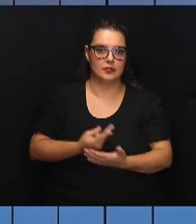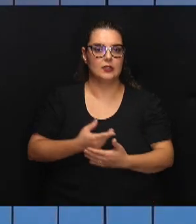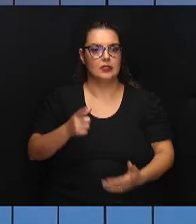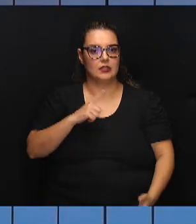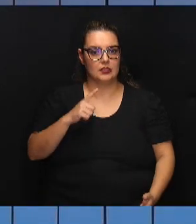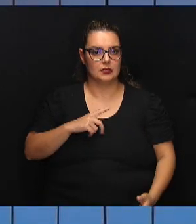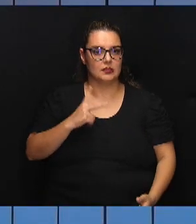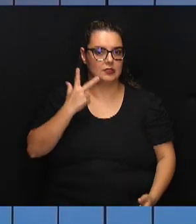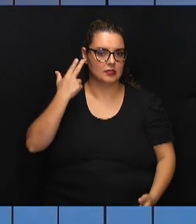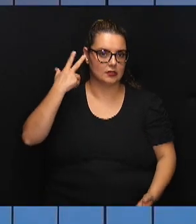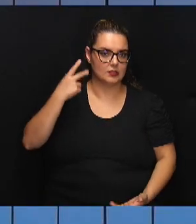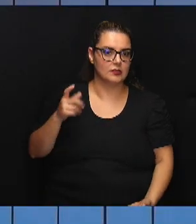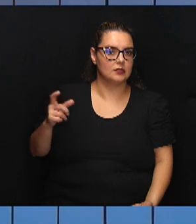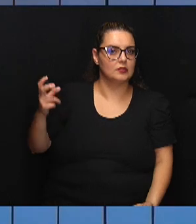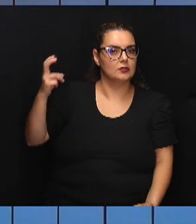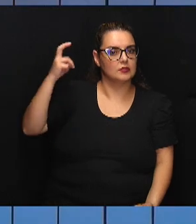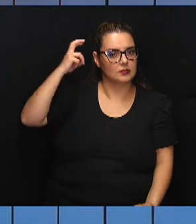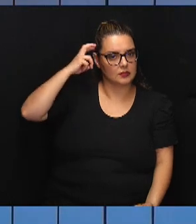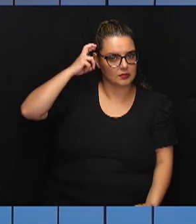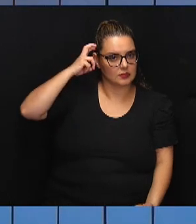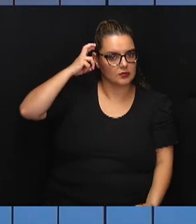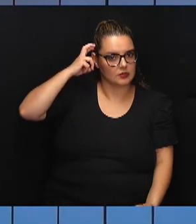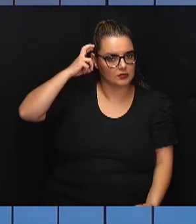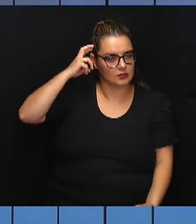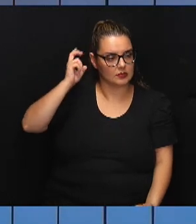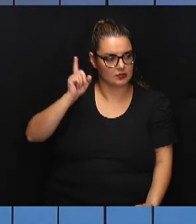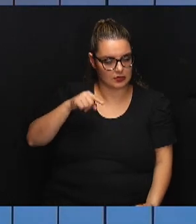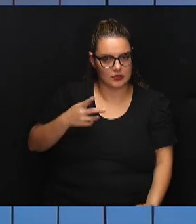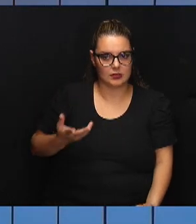para fazer implante desses aparelhos, não é isso?